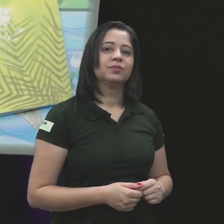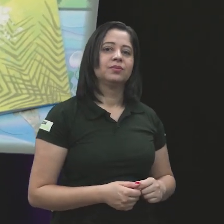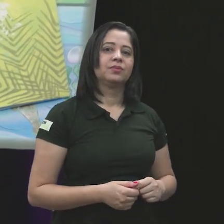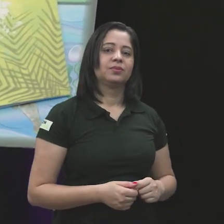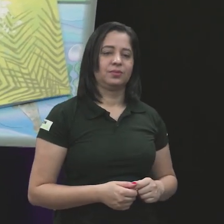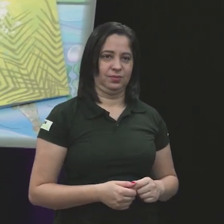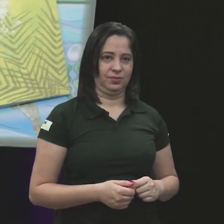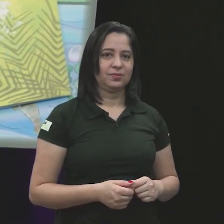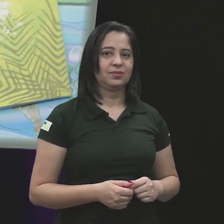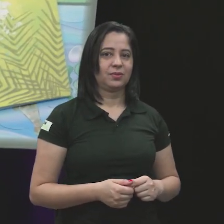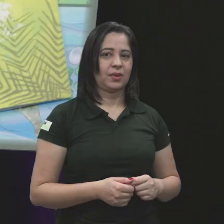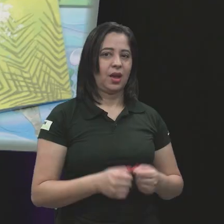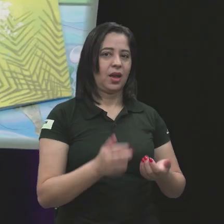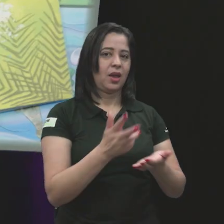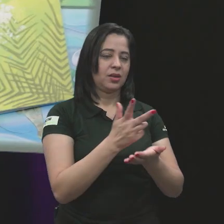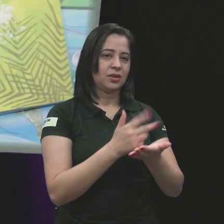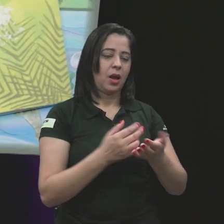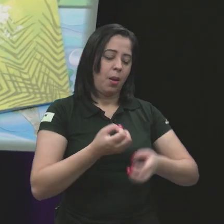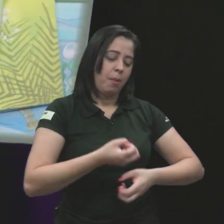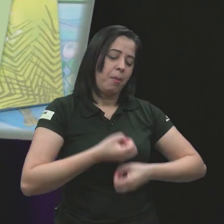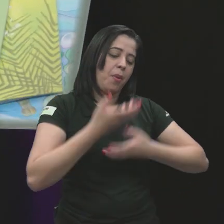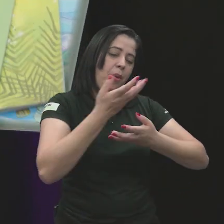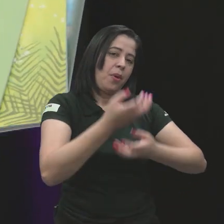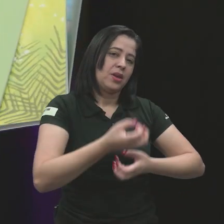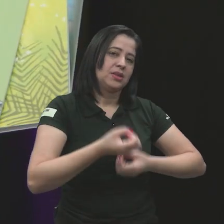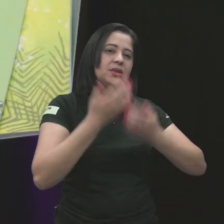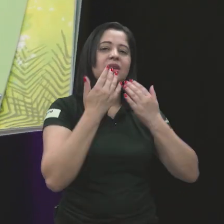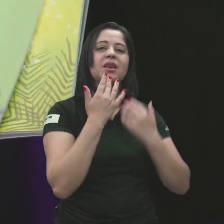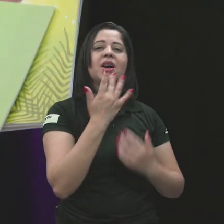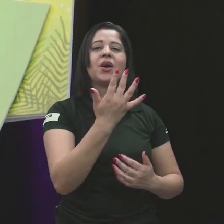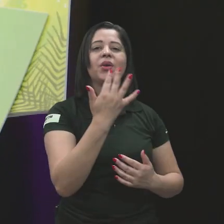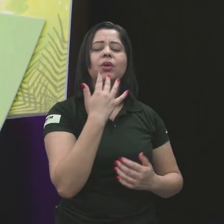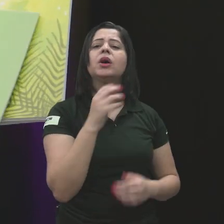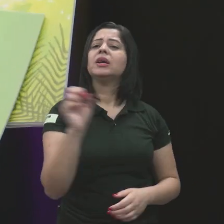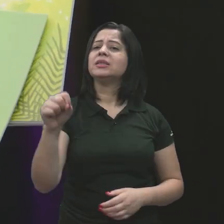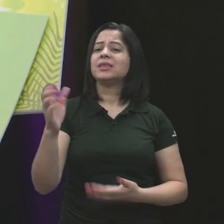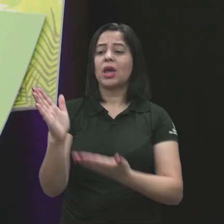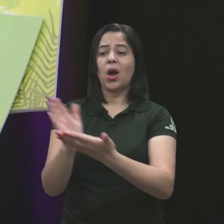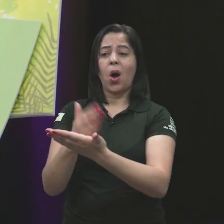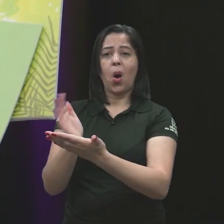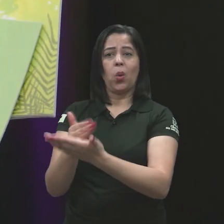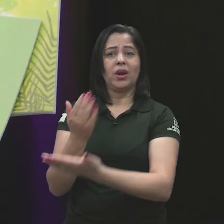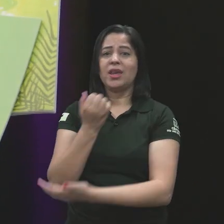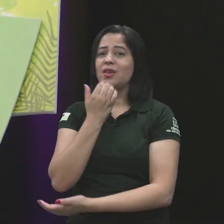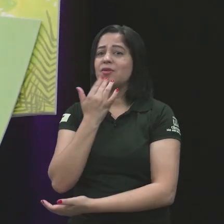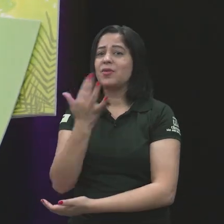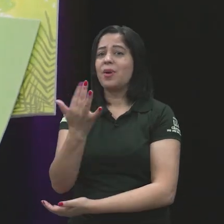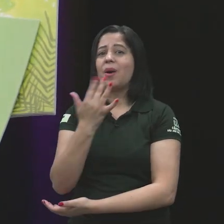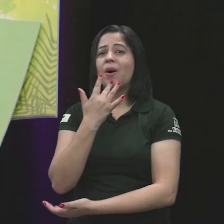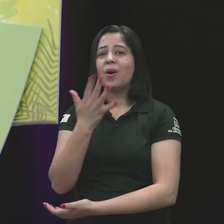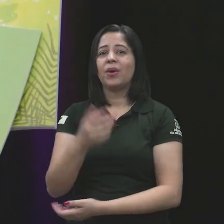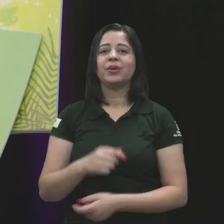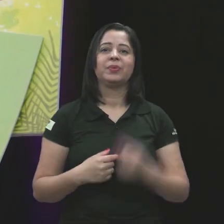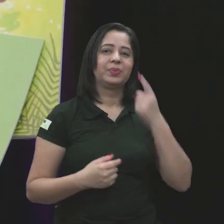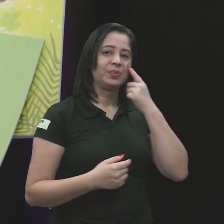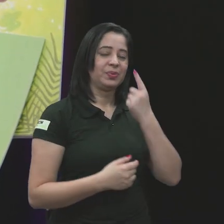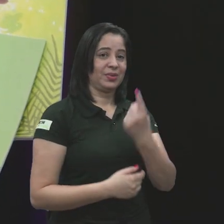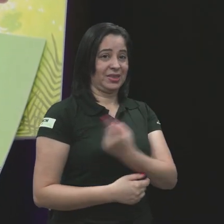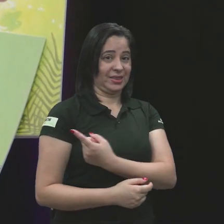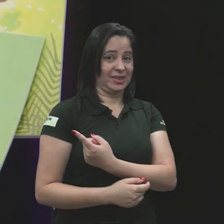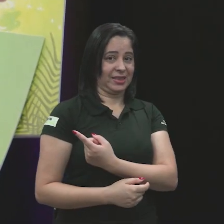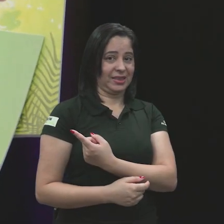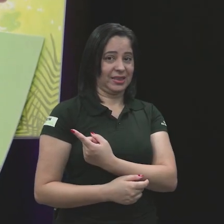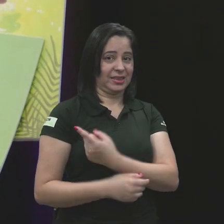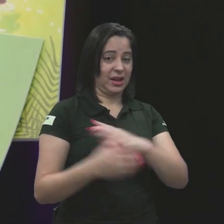ilustrou, então acabou nascendo a Poesia das Cores. E todos muito coloridos, né, gente? Isso, ó, a história da colorido. Sapatilha Mágica. E a Sapatilha Mágica